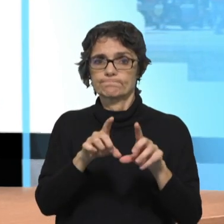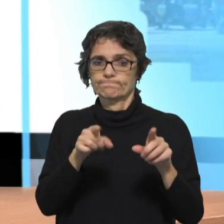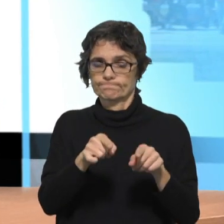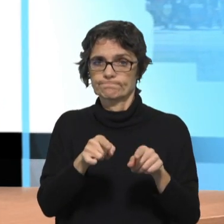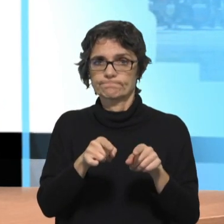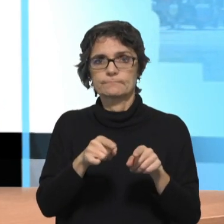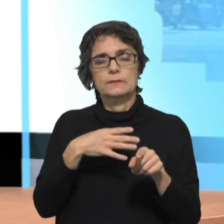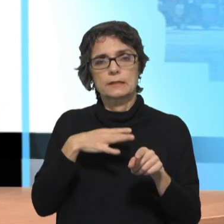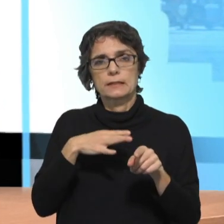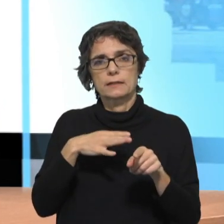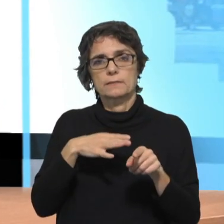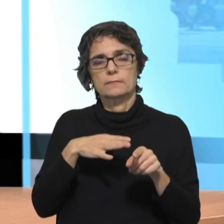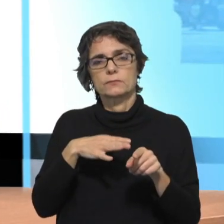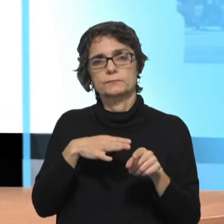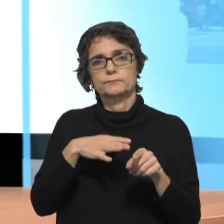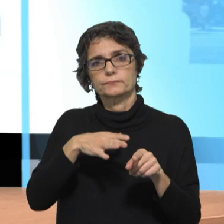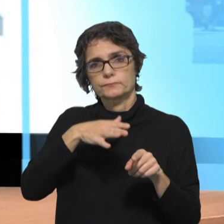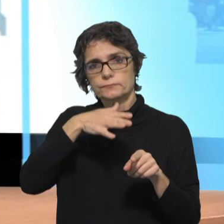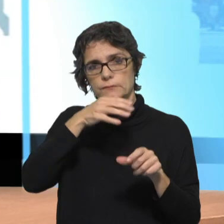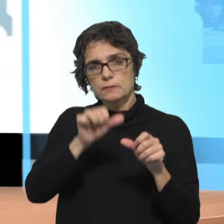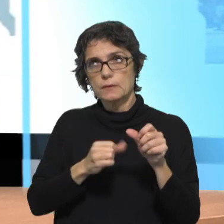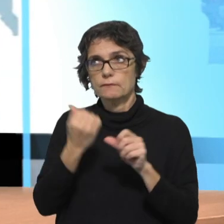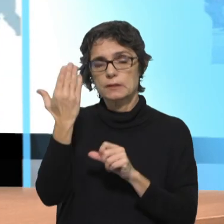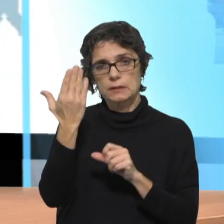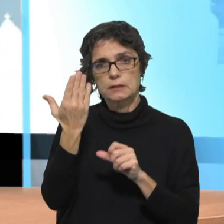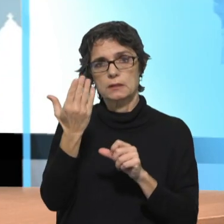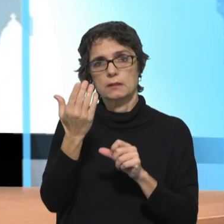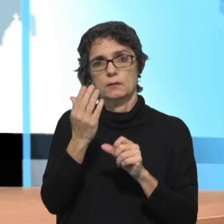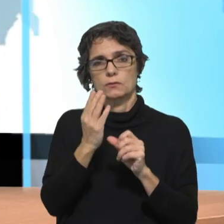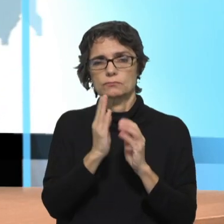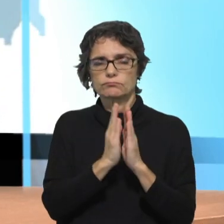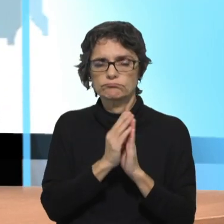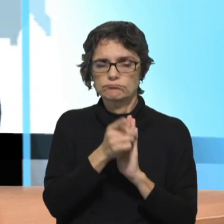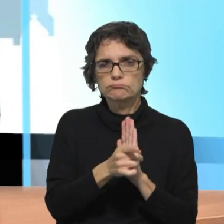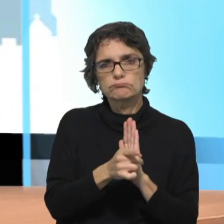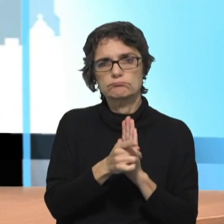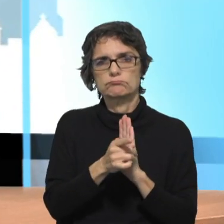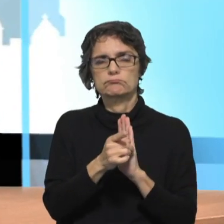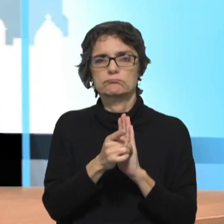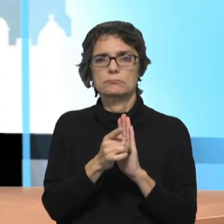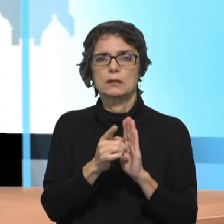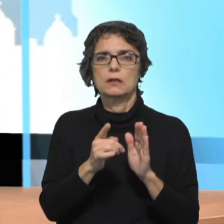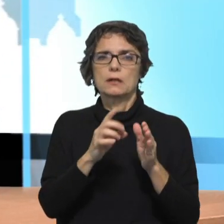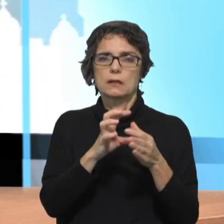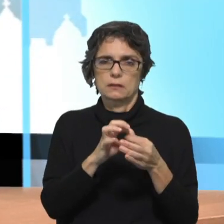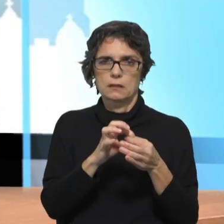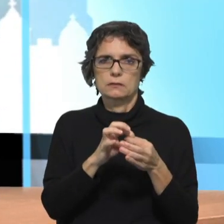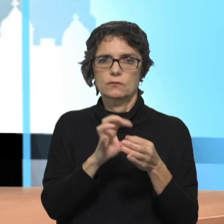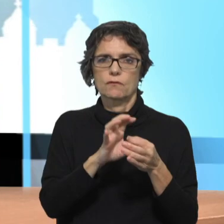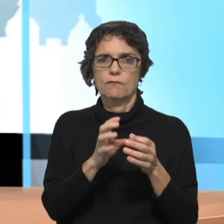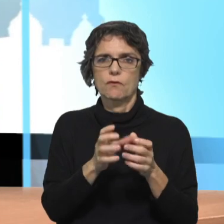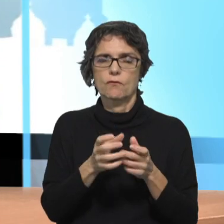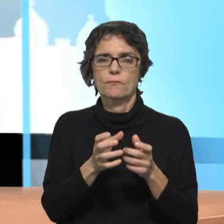introduzir, inserir a liturgia da palavra no contexto celebrativo. Portanto, há assim coordenadas gerais, depois vão